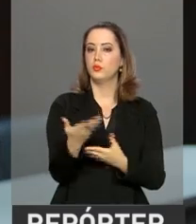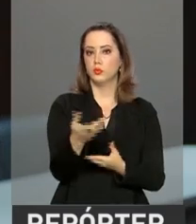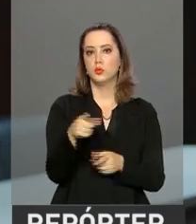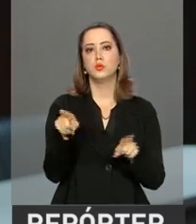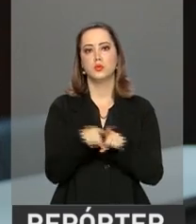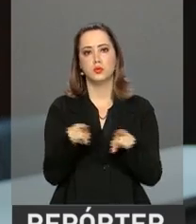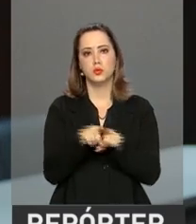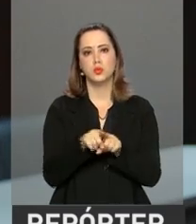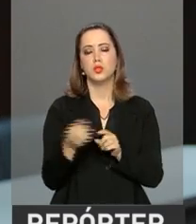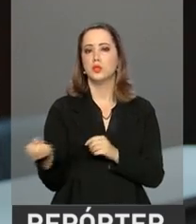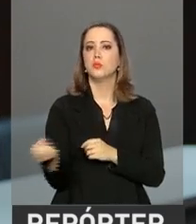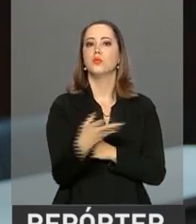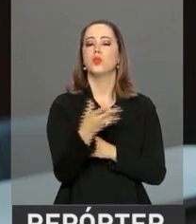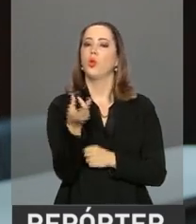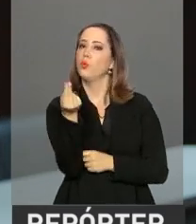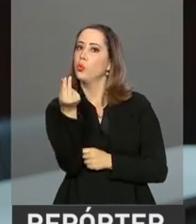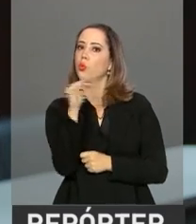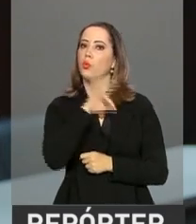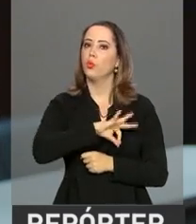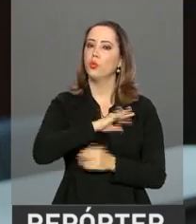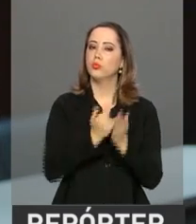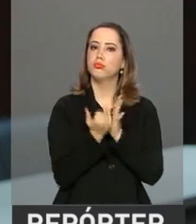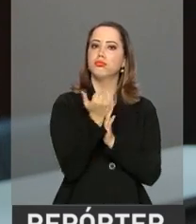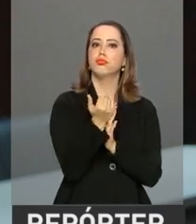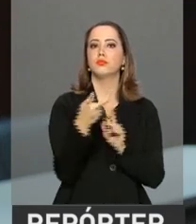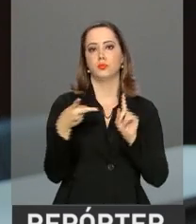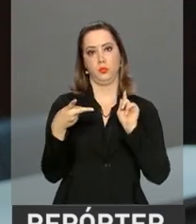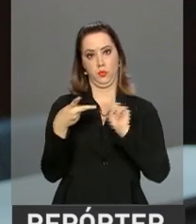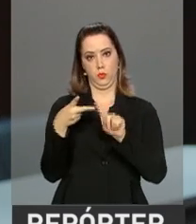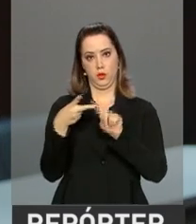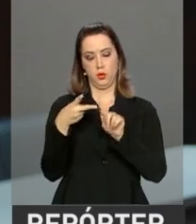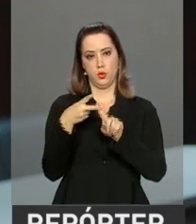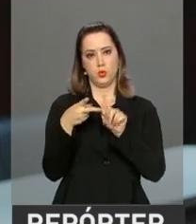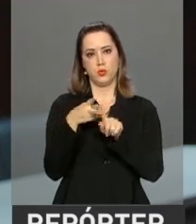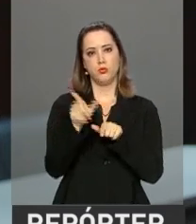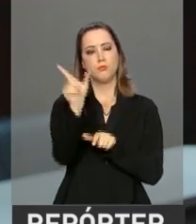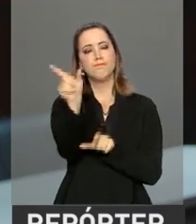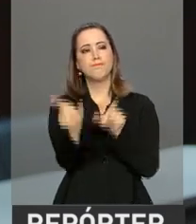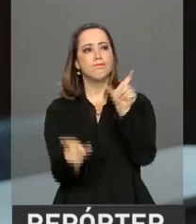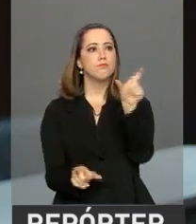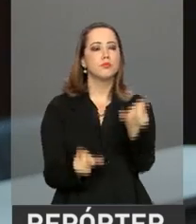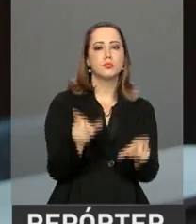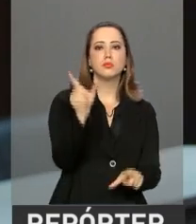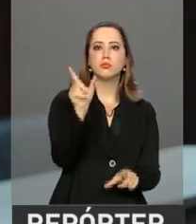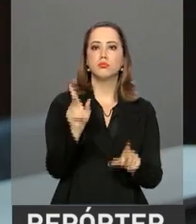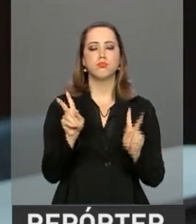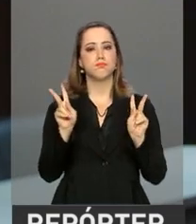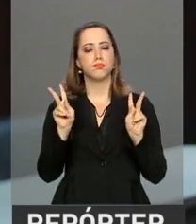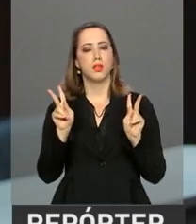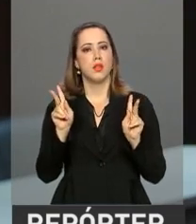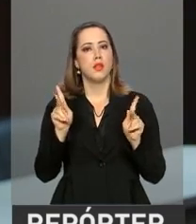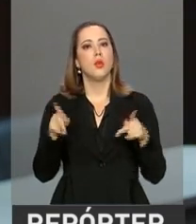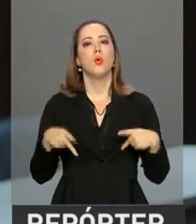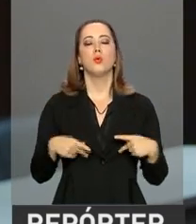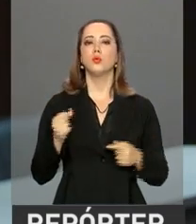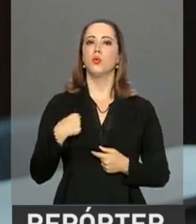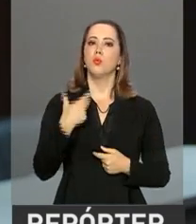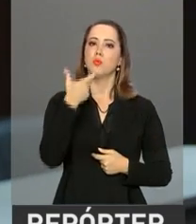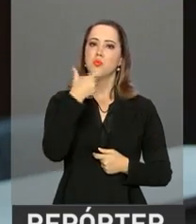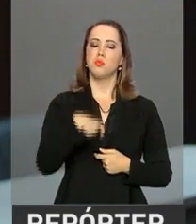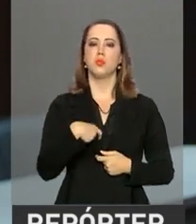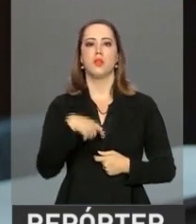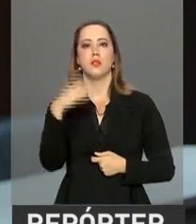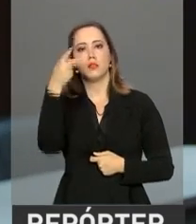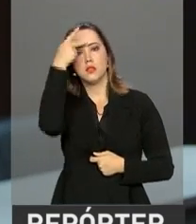por uma melhor remuneração o segundo desses Pilares é a humanização nós precisamos fazer com que o cidadão brasileiro se sinta um